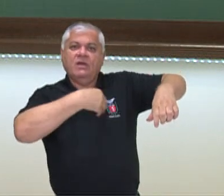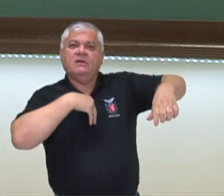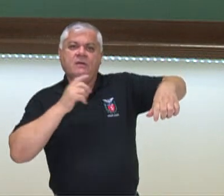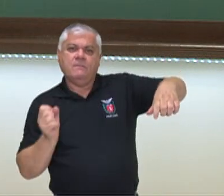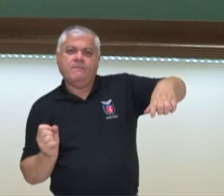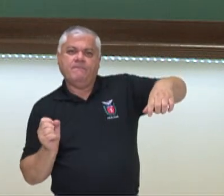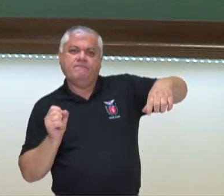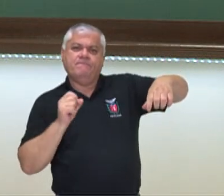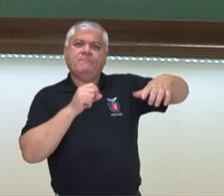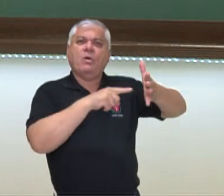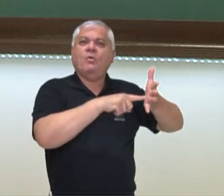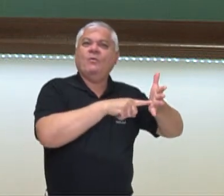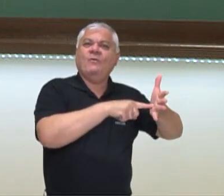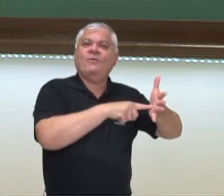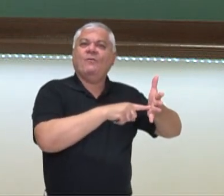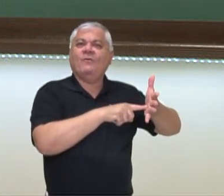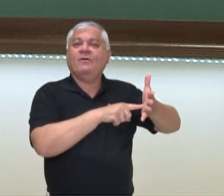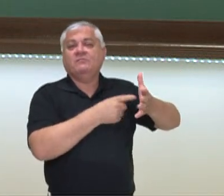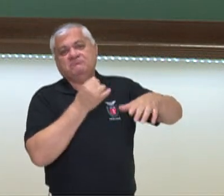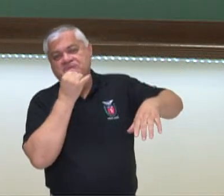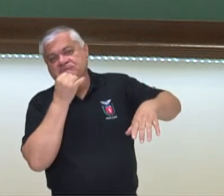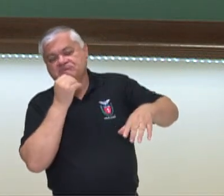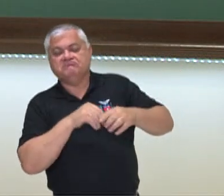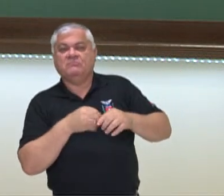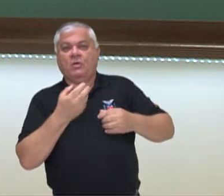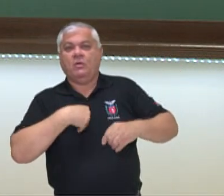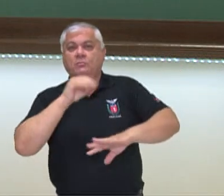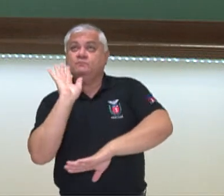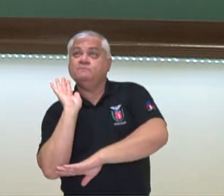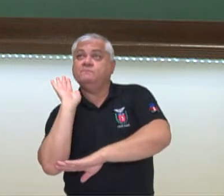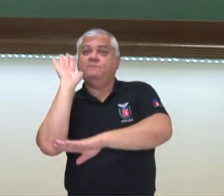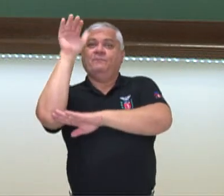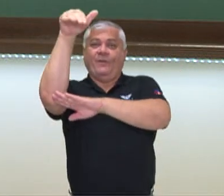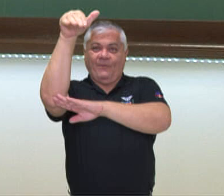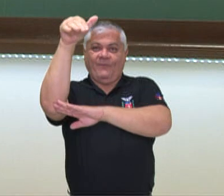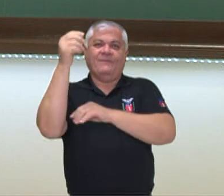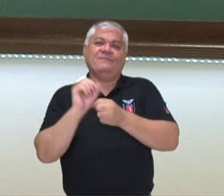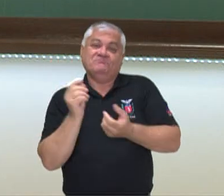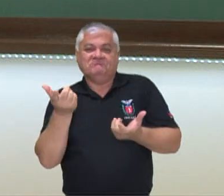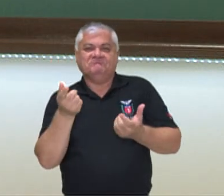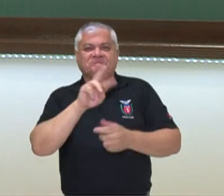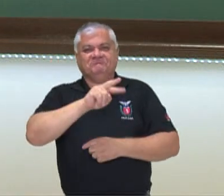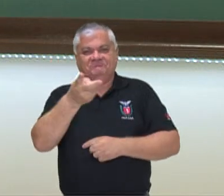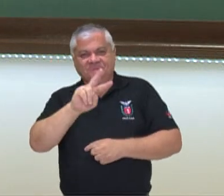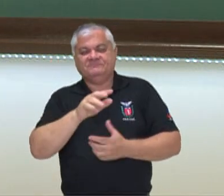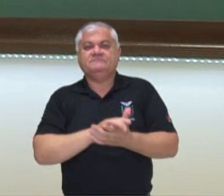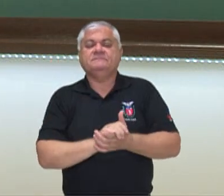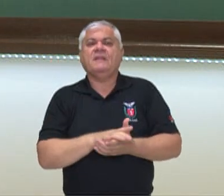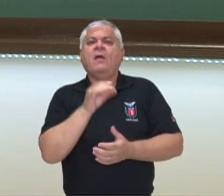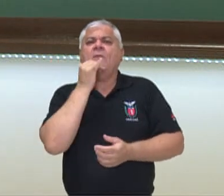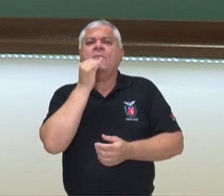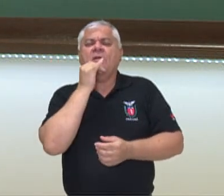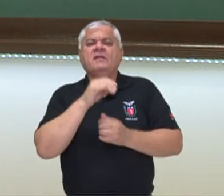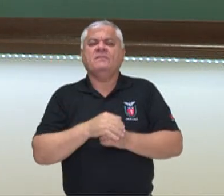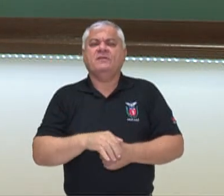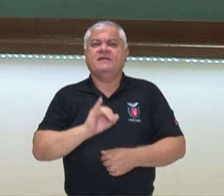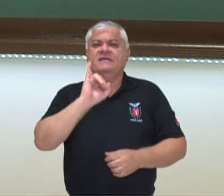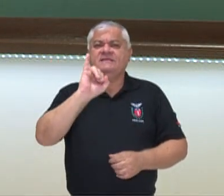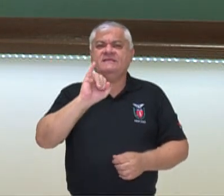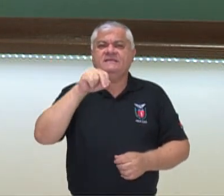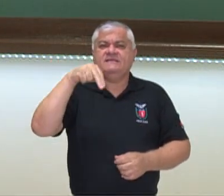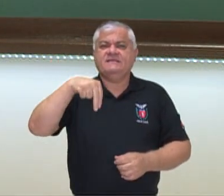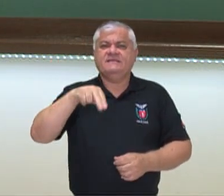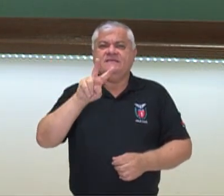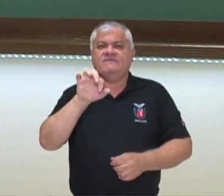acertar um alvo. Por exemplo, uma cesta ou um gol, certo? Esses esportes de invasão, eles têm duas